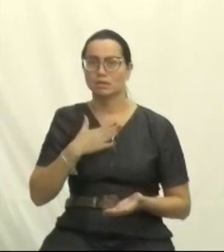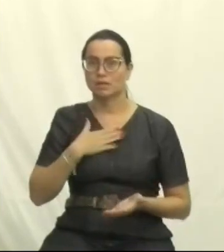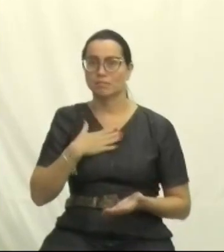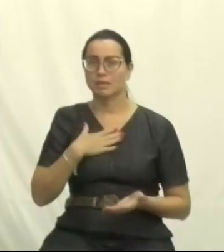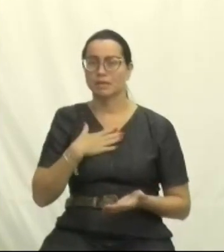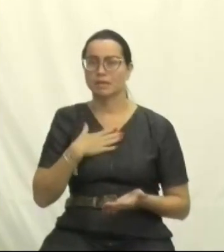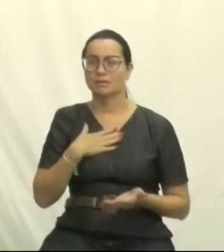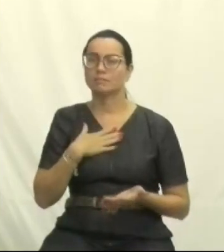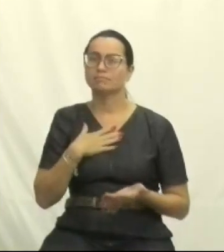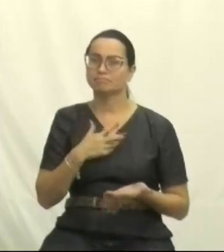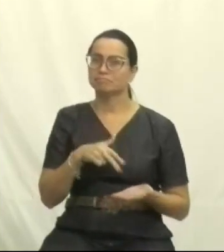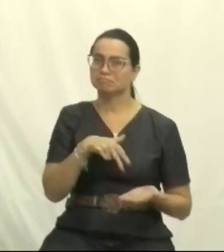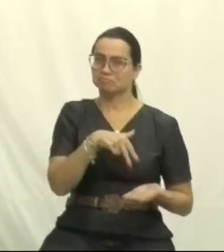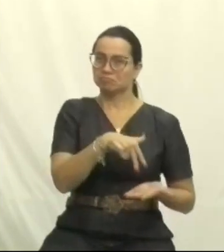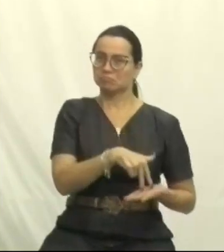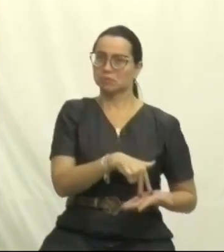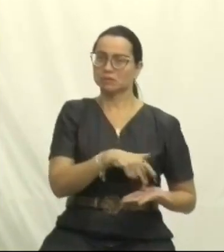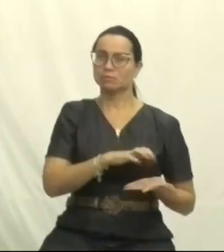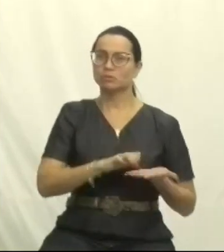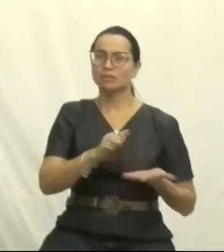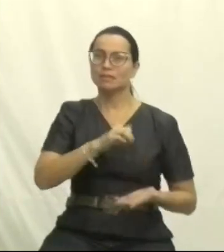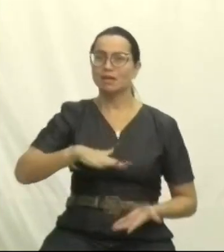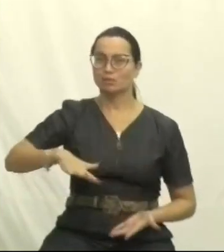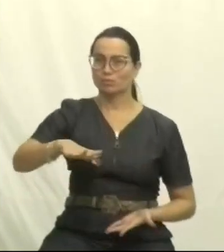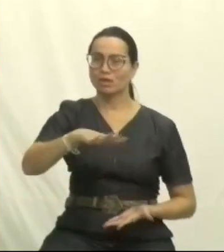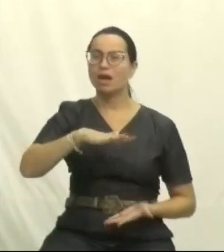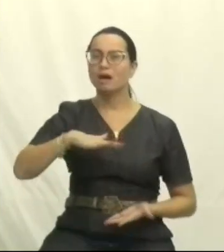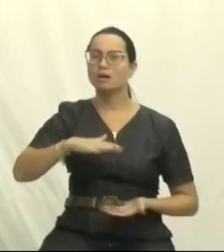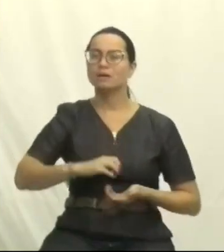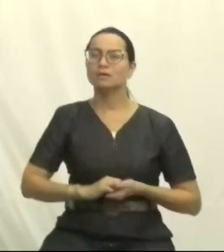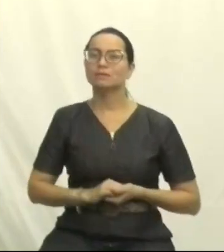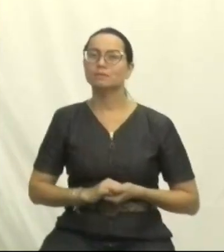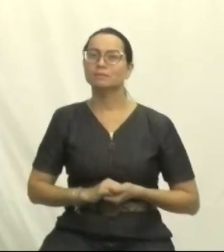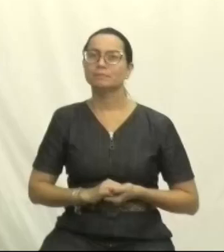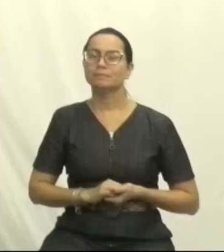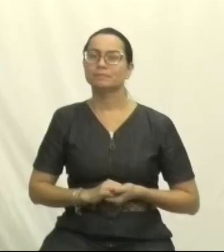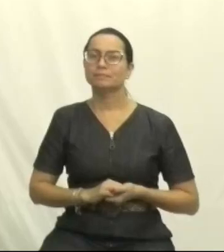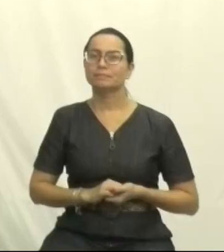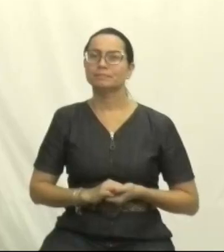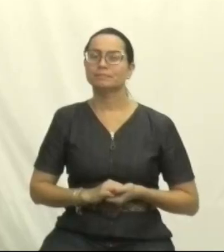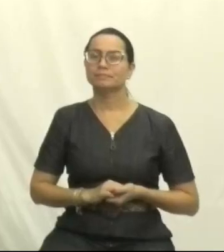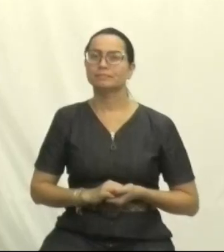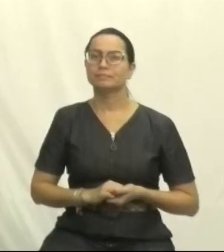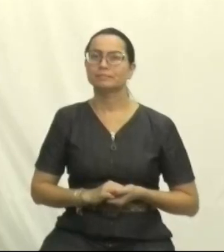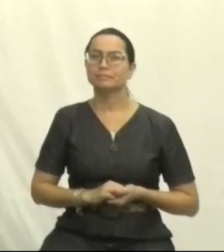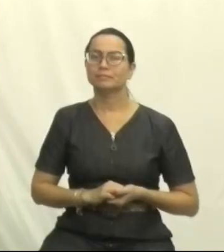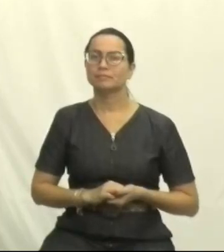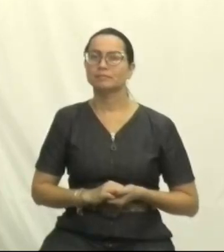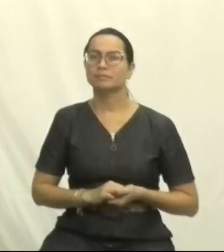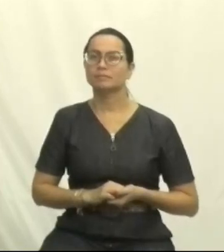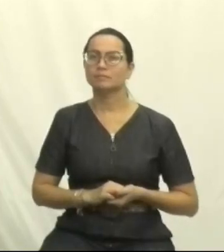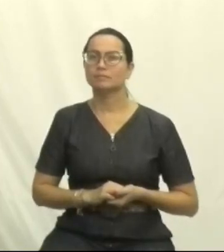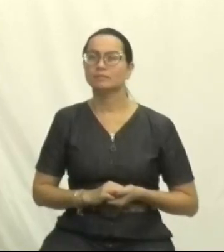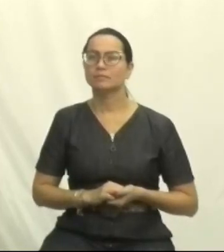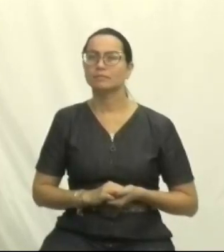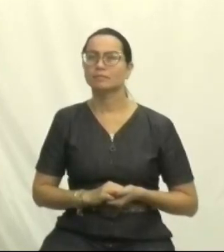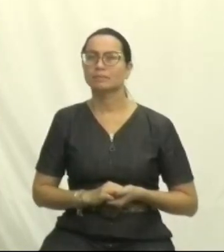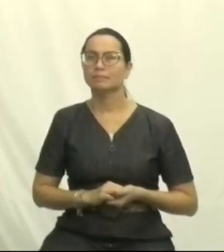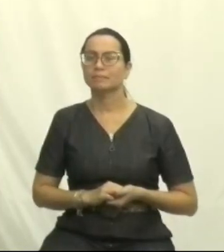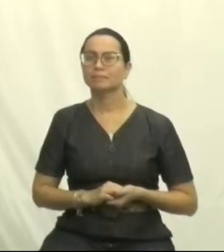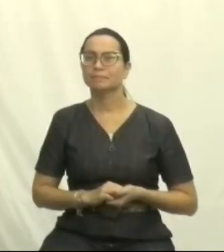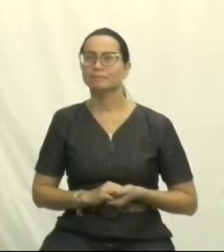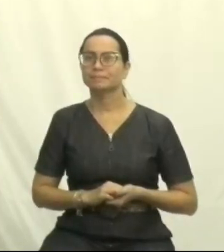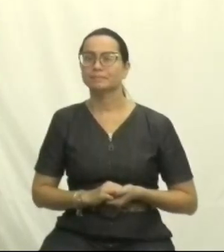como secretário-geral, que retorna ao cargo assumido em 2009, pelo então